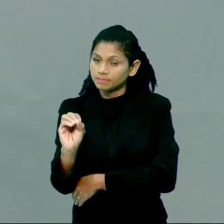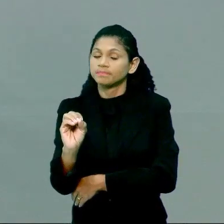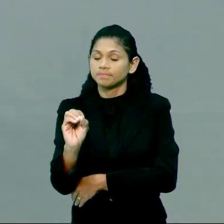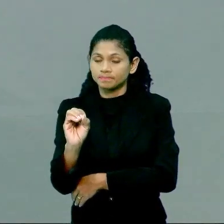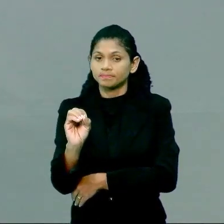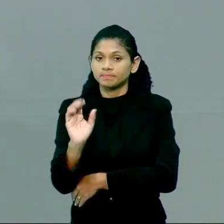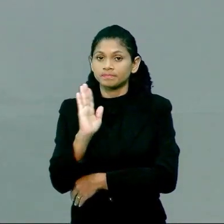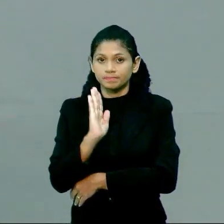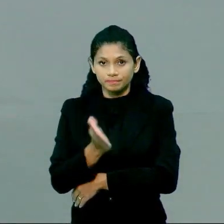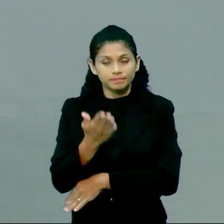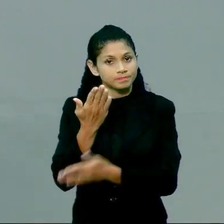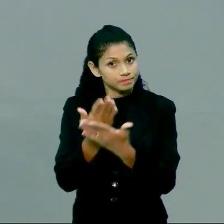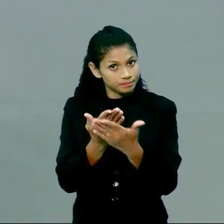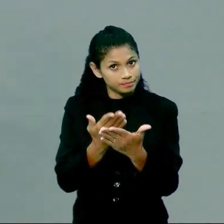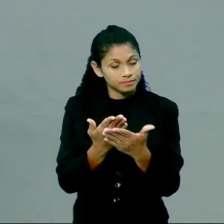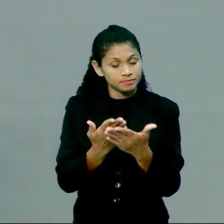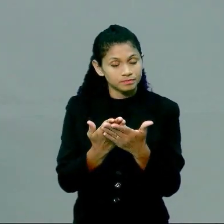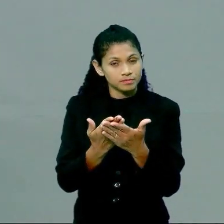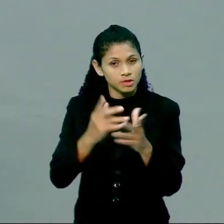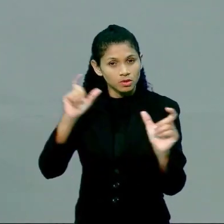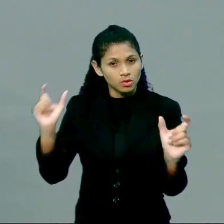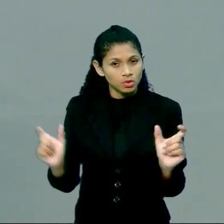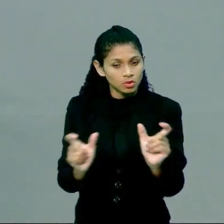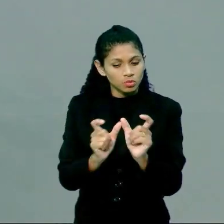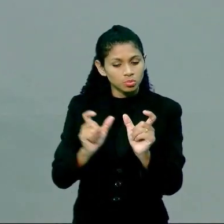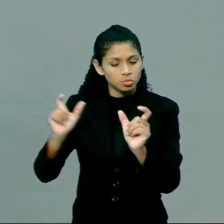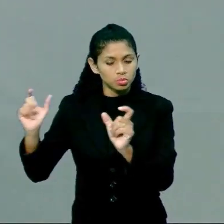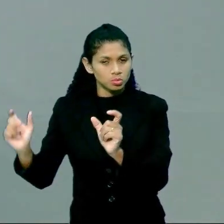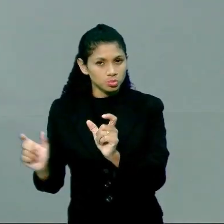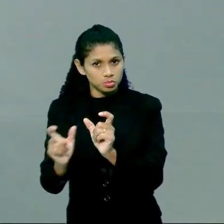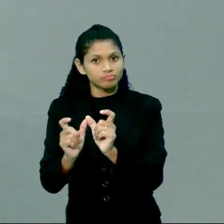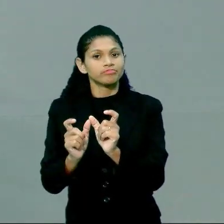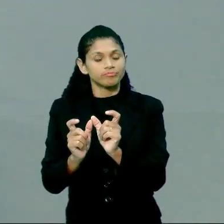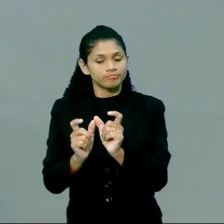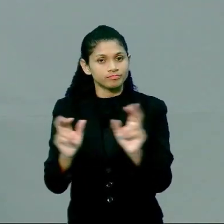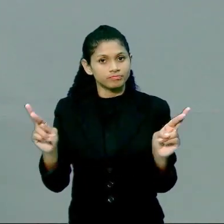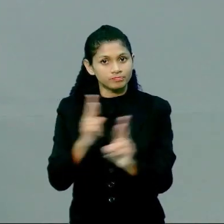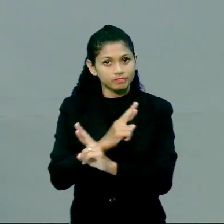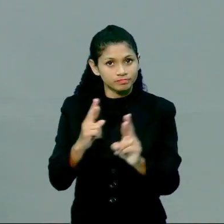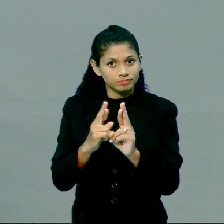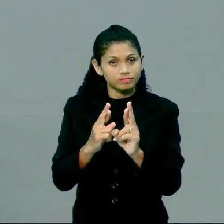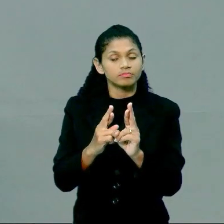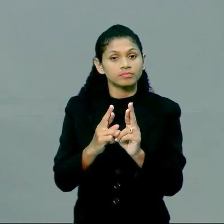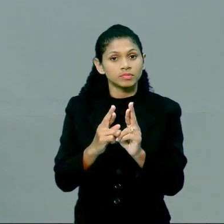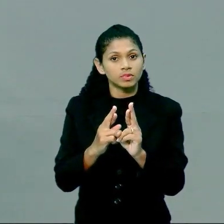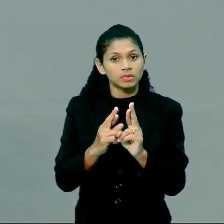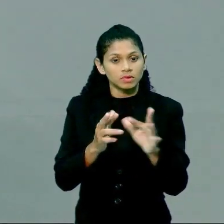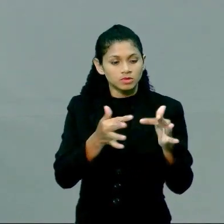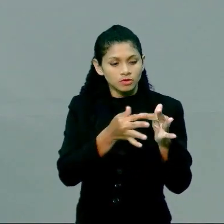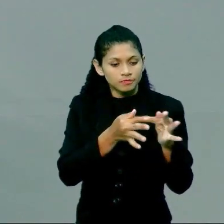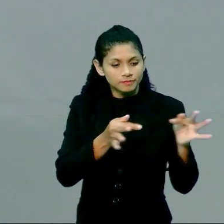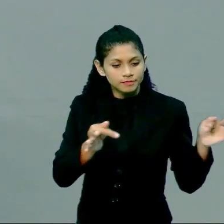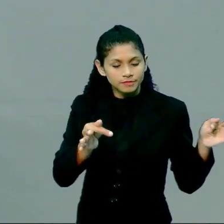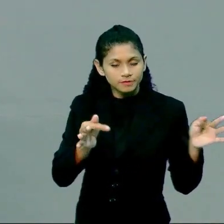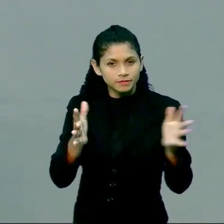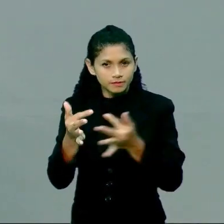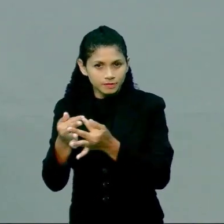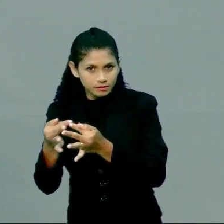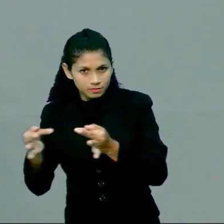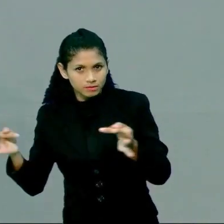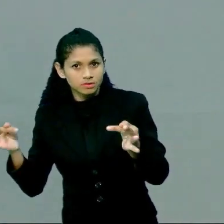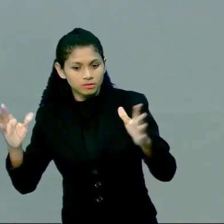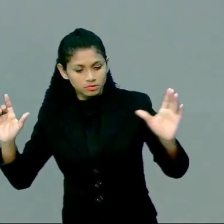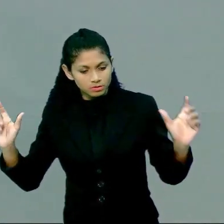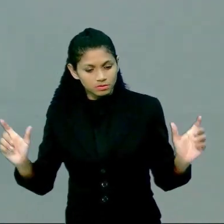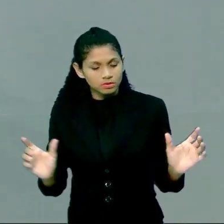as orações, os períodos, as orações, estabelecendo aí uma relação entre as partes do texto. Então, muito quando se fala em